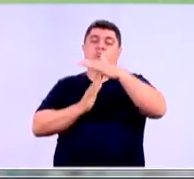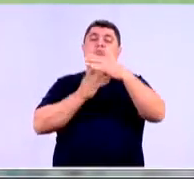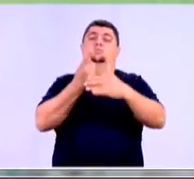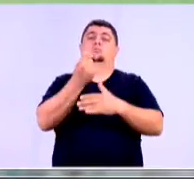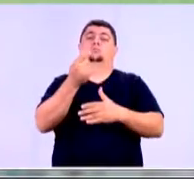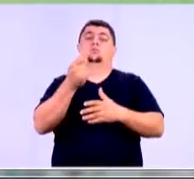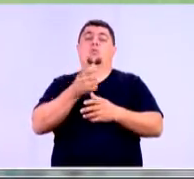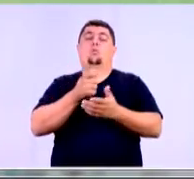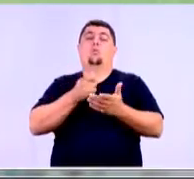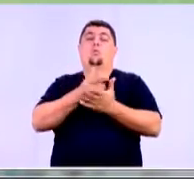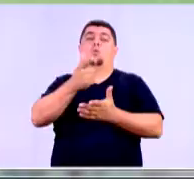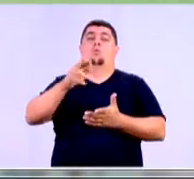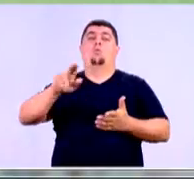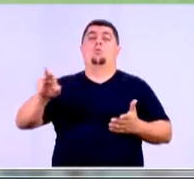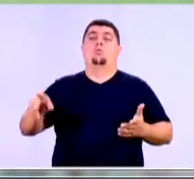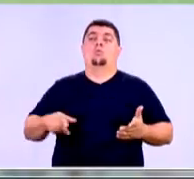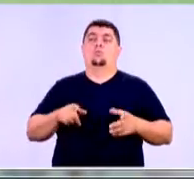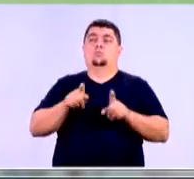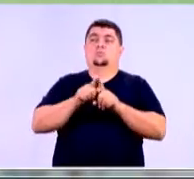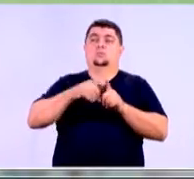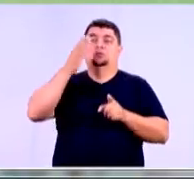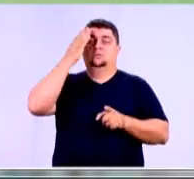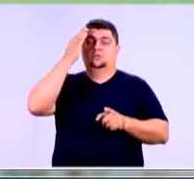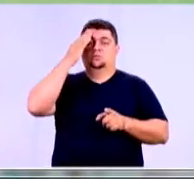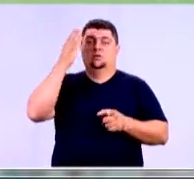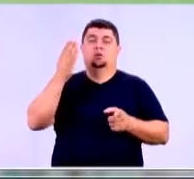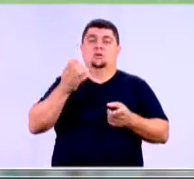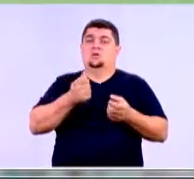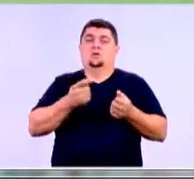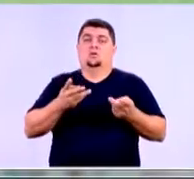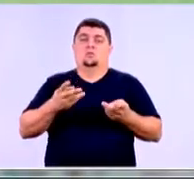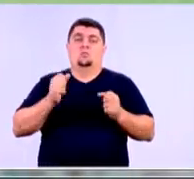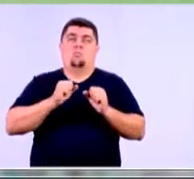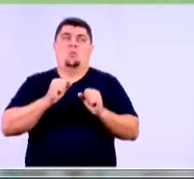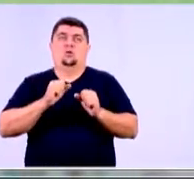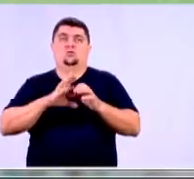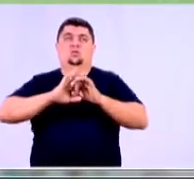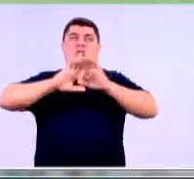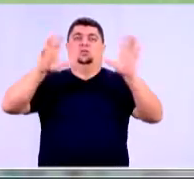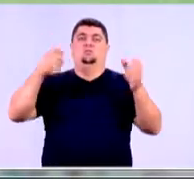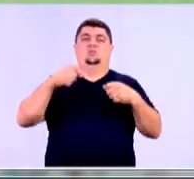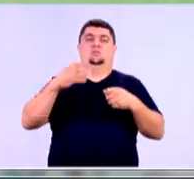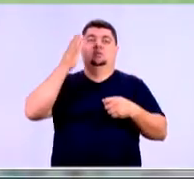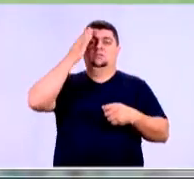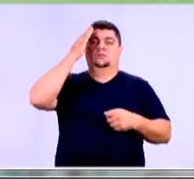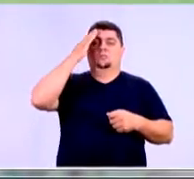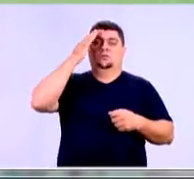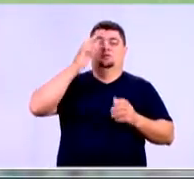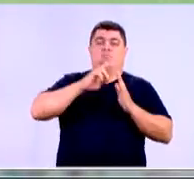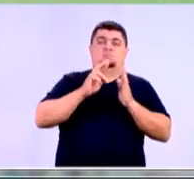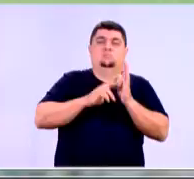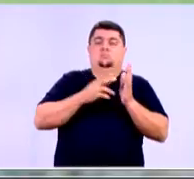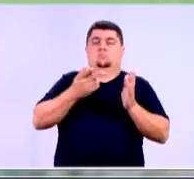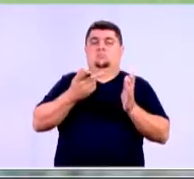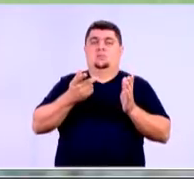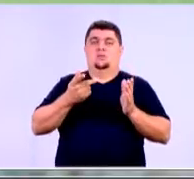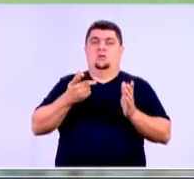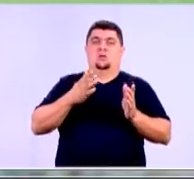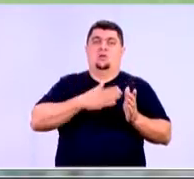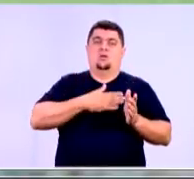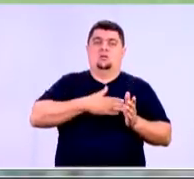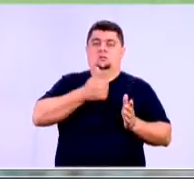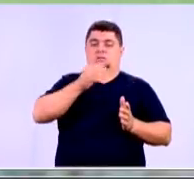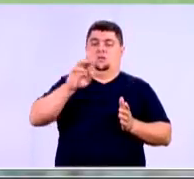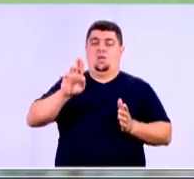cliente e uma metodologia de cálculo. Gente, o limite não pode ser um valor atribuído, assim. Você pode ter mais ou menos um padrão. Ó, o limite de crédito, meu padrão é